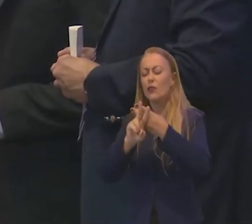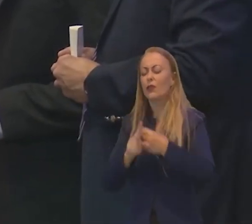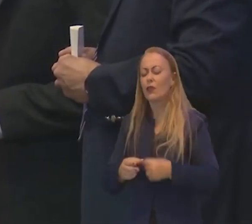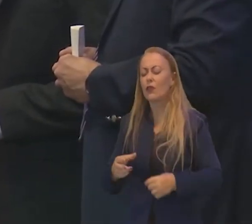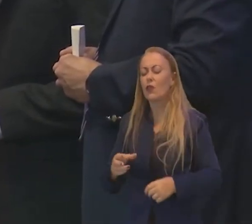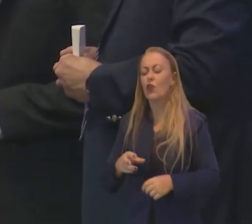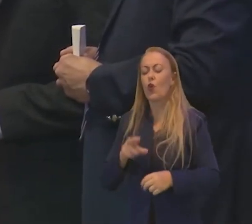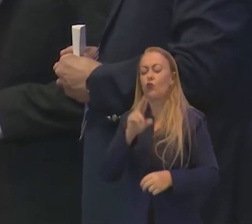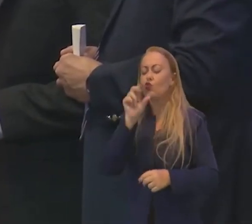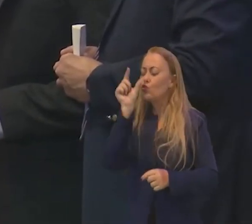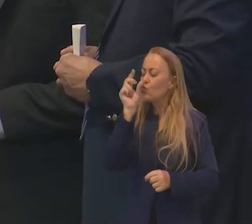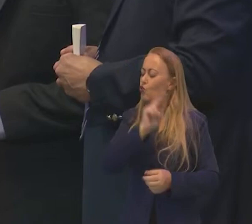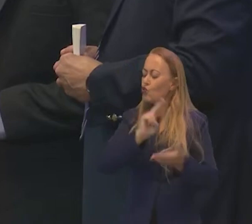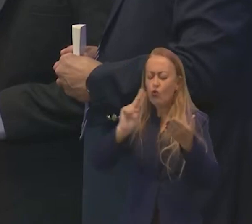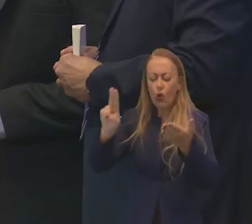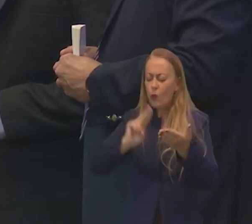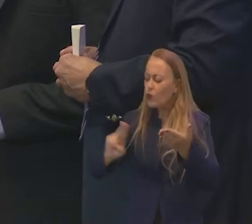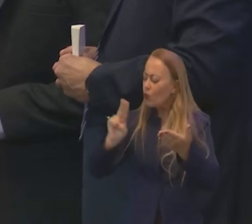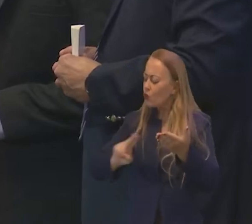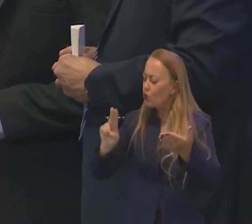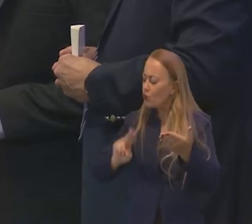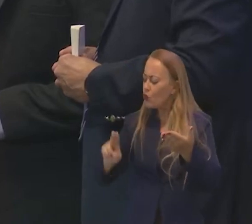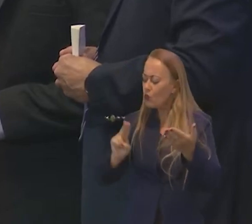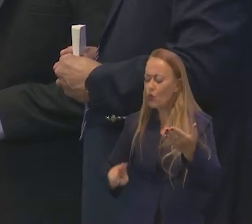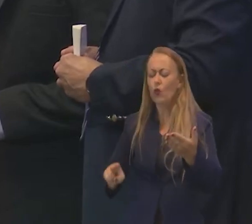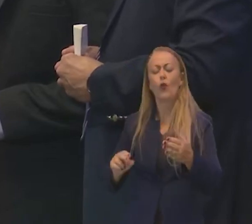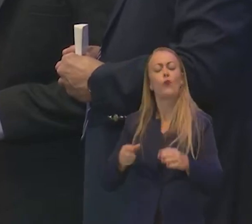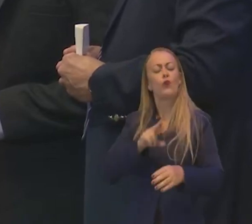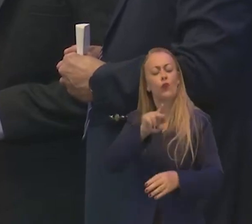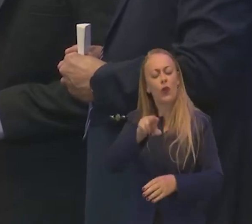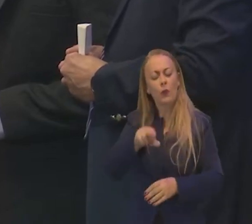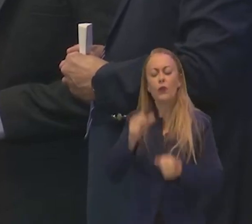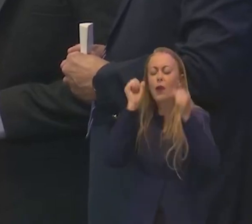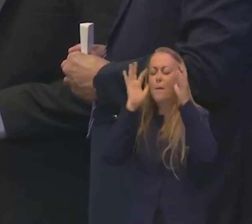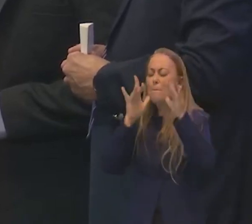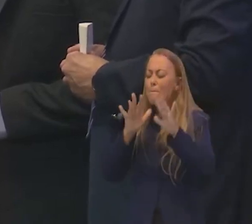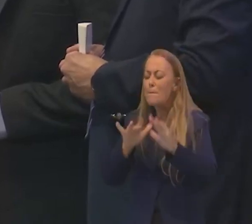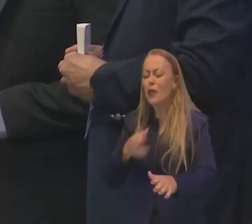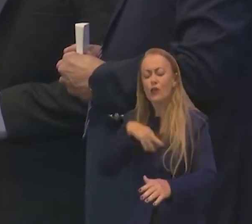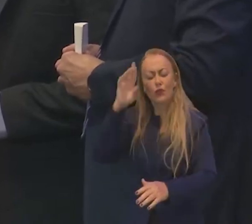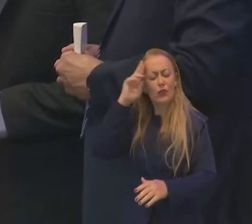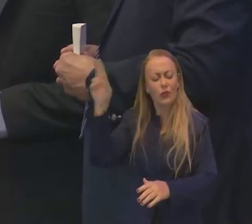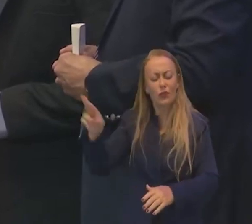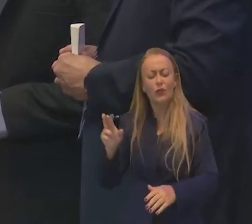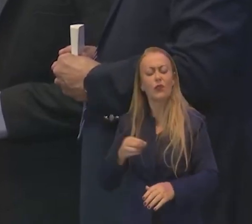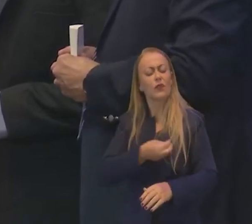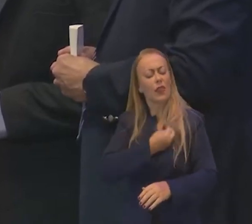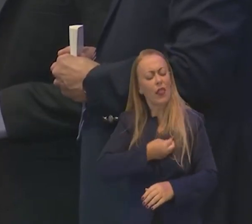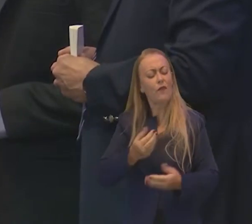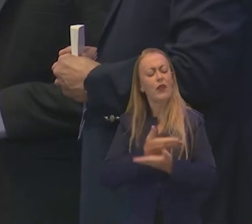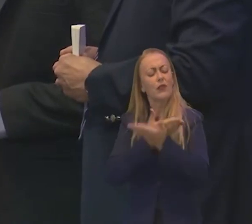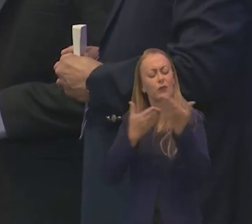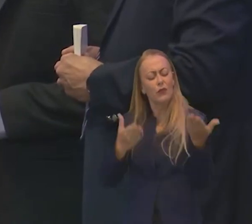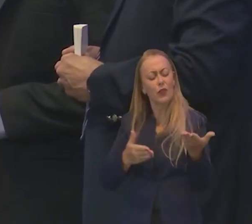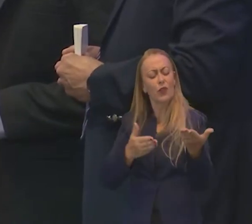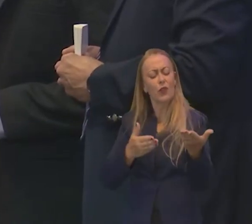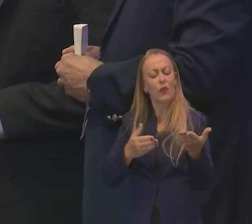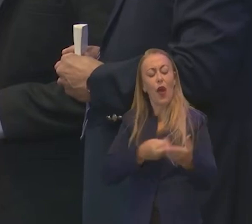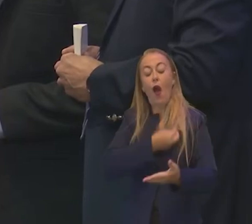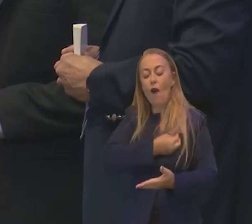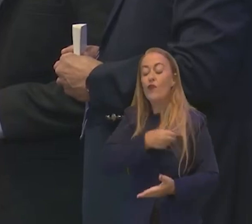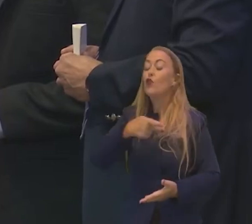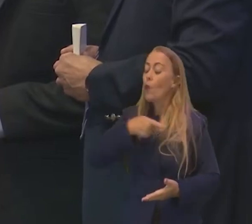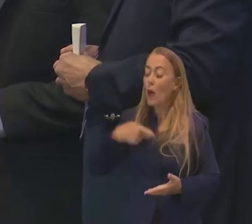irmão Diógenes e os demais 2 que não estão aqui, que a bênção do Senhor seja sobre ele. Pai, sobre a vida do pastor Dário no